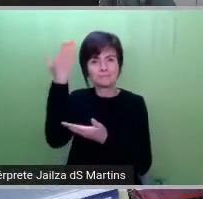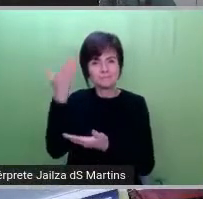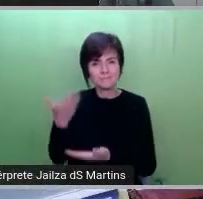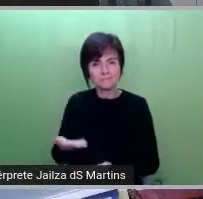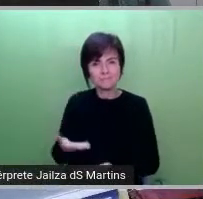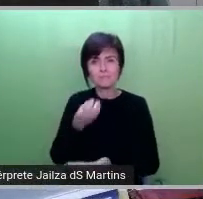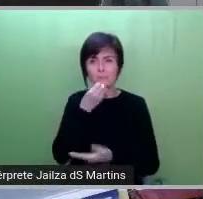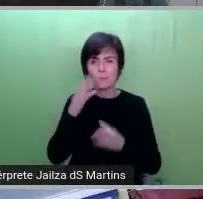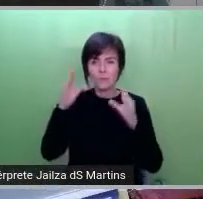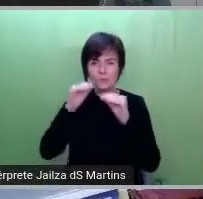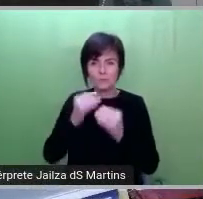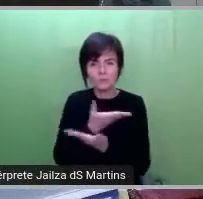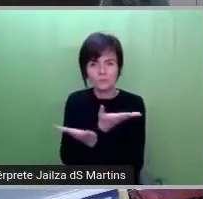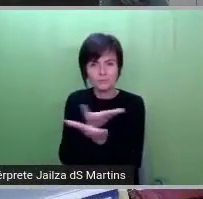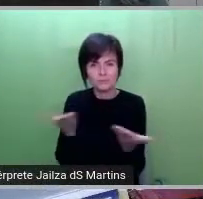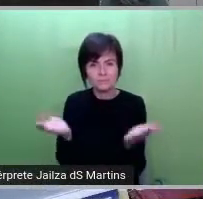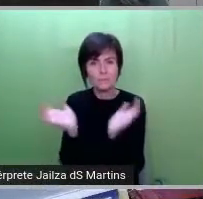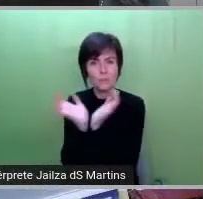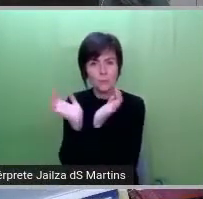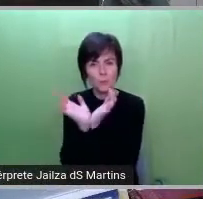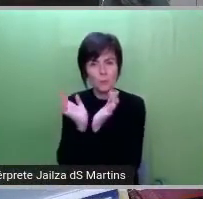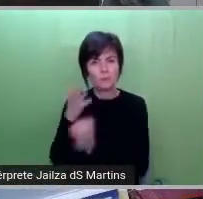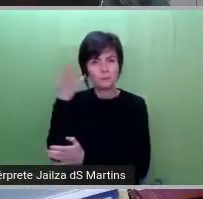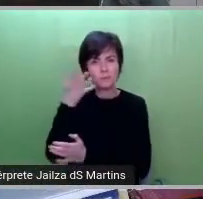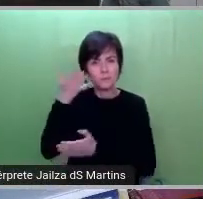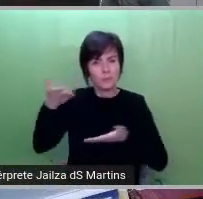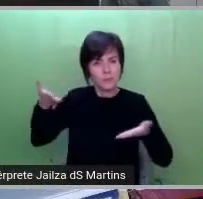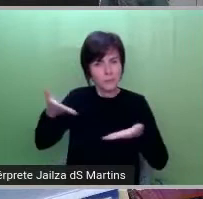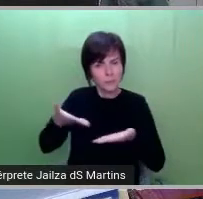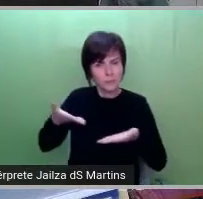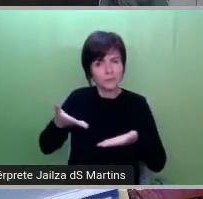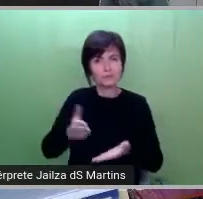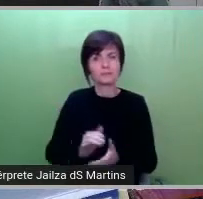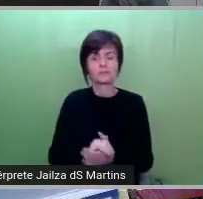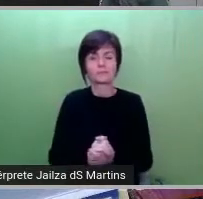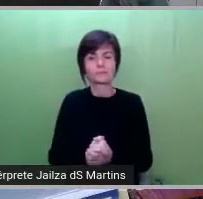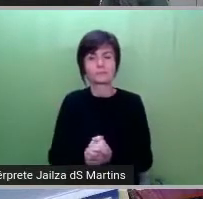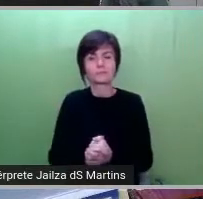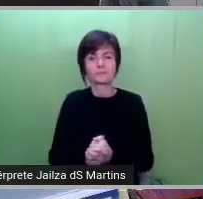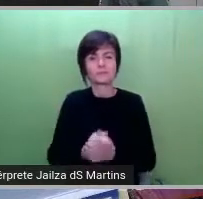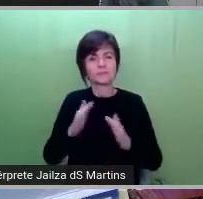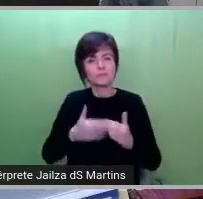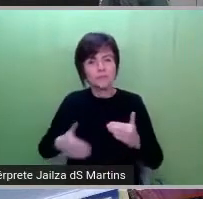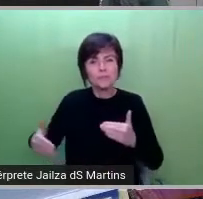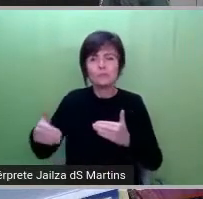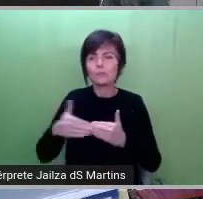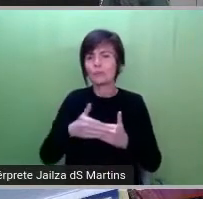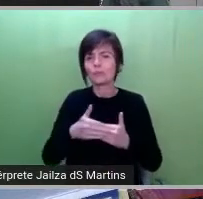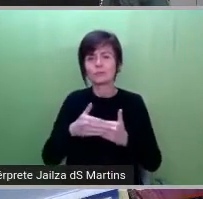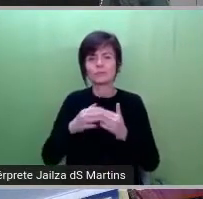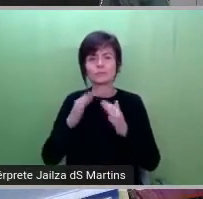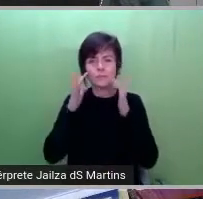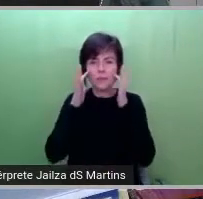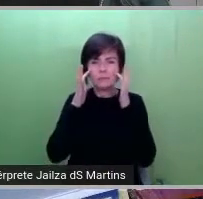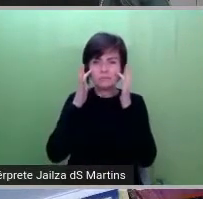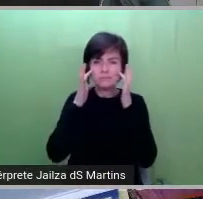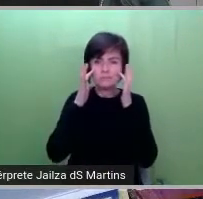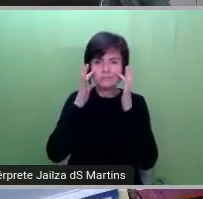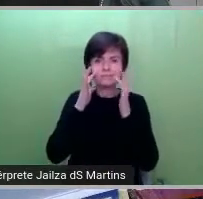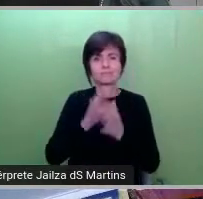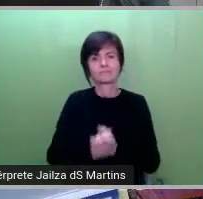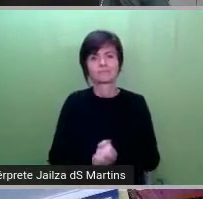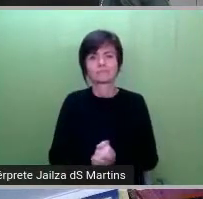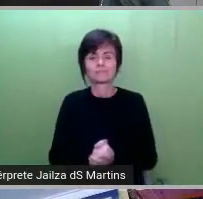ao Ladislau, ao Matias e a todos os que estamos ouvindo,